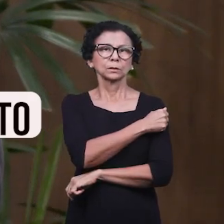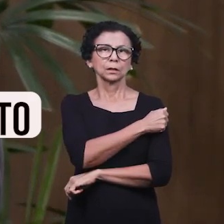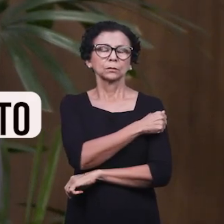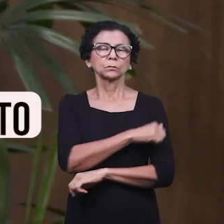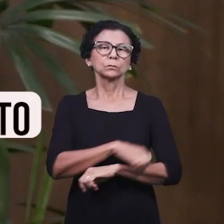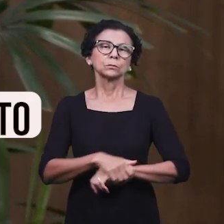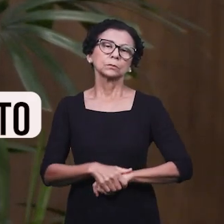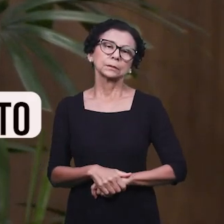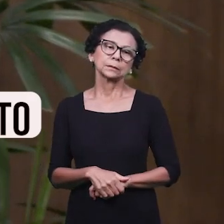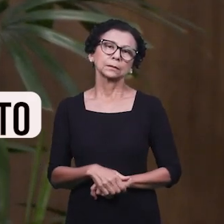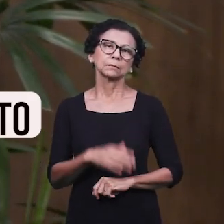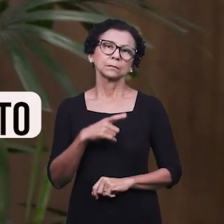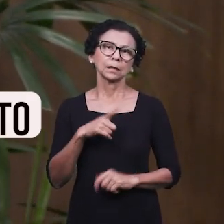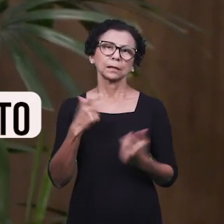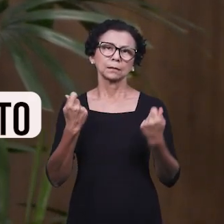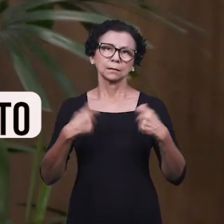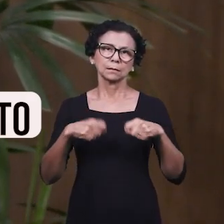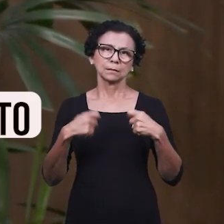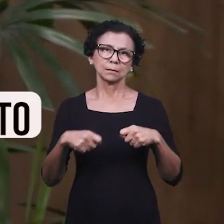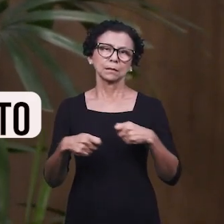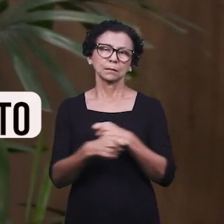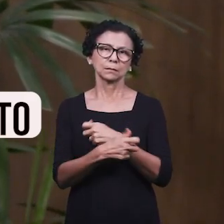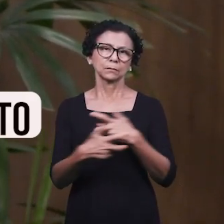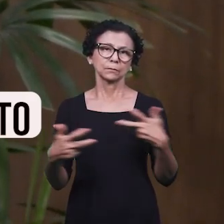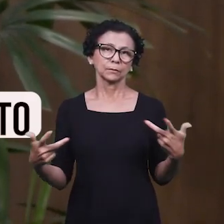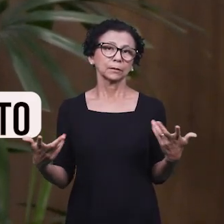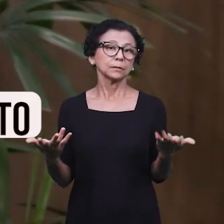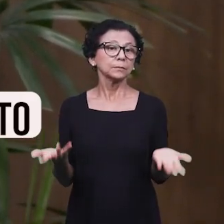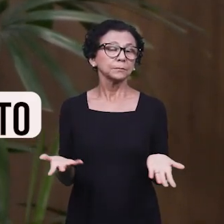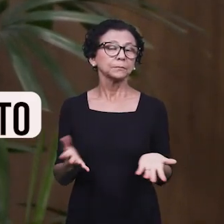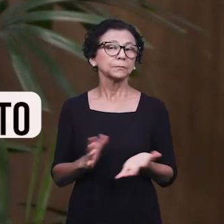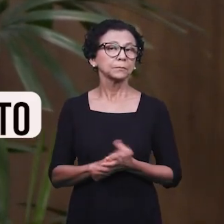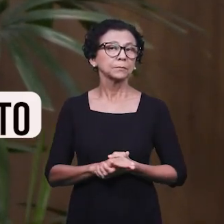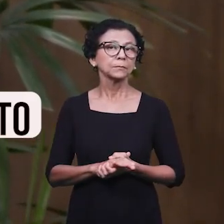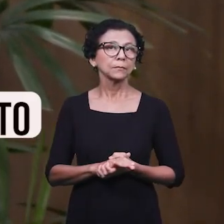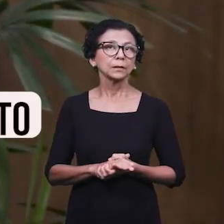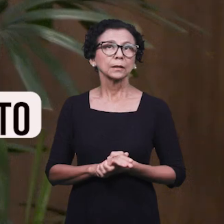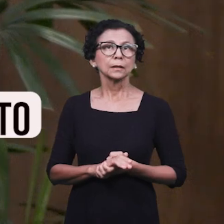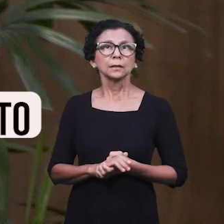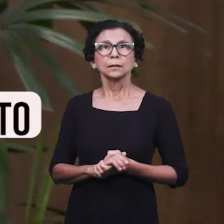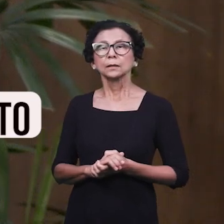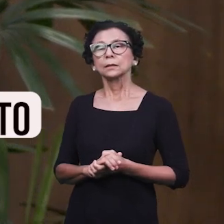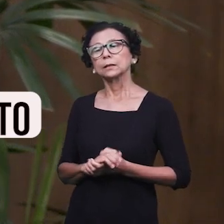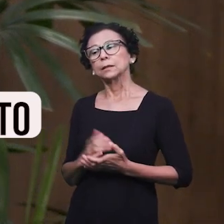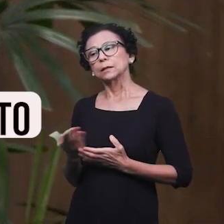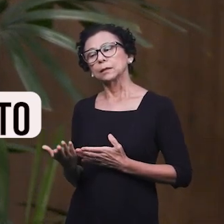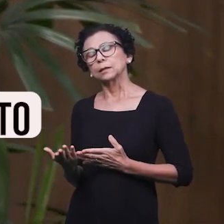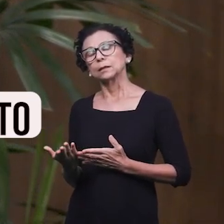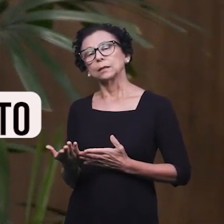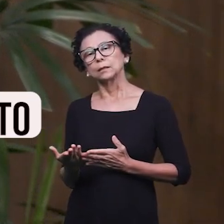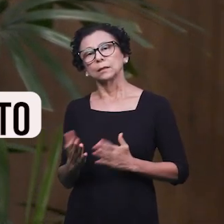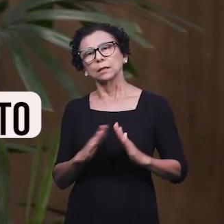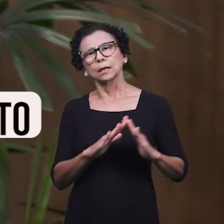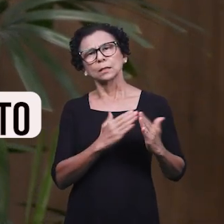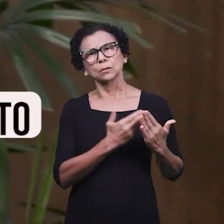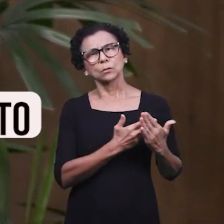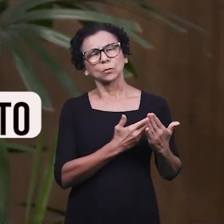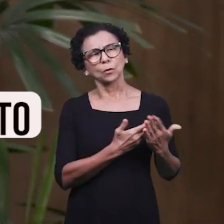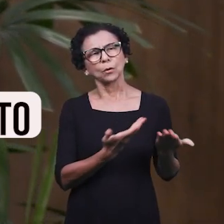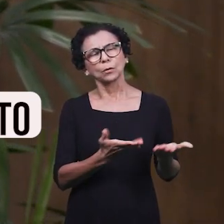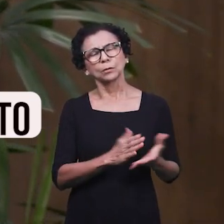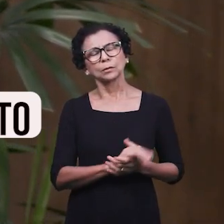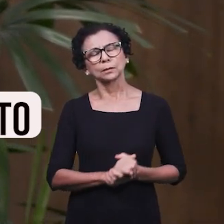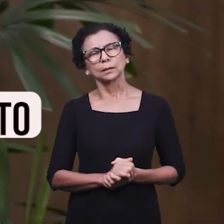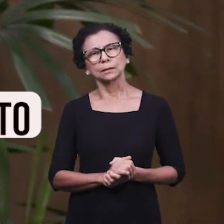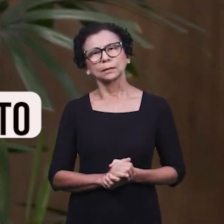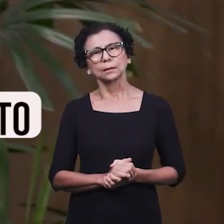suas necessidades, né? E é importante se a escola puder, claro que educar é um gesto de